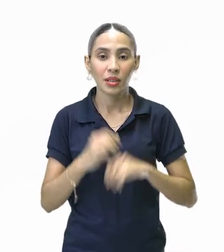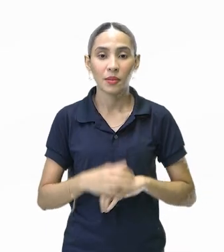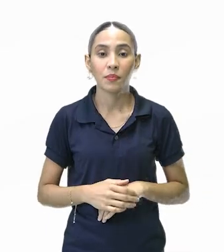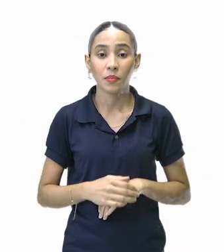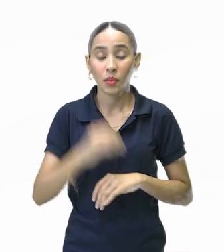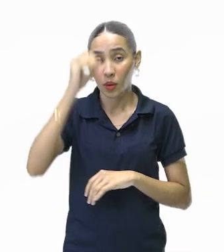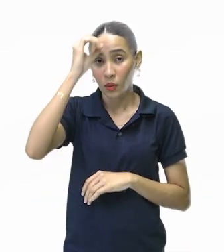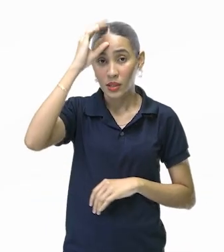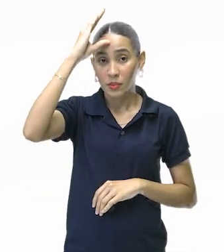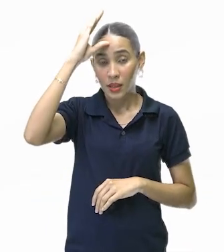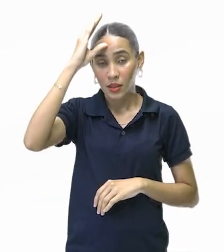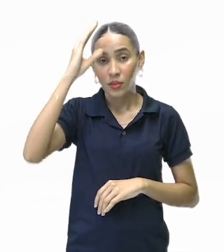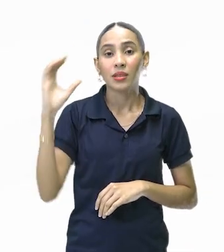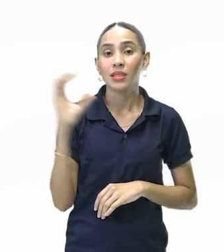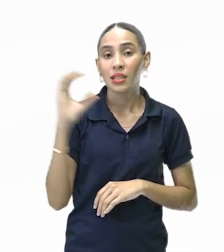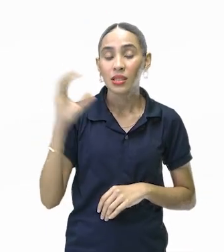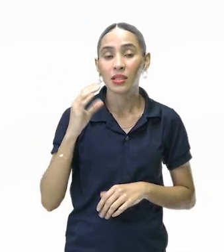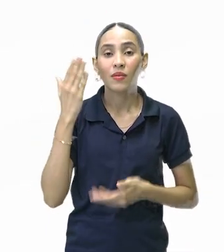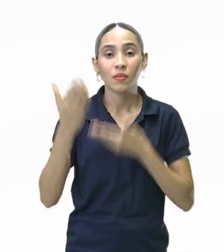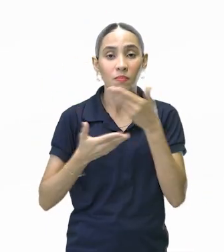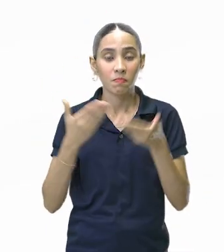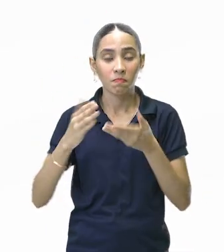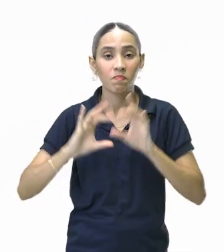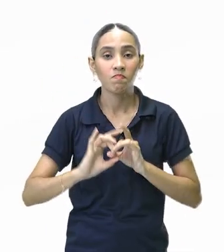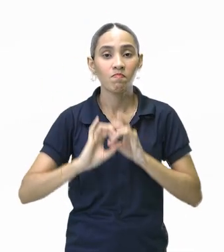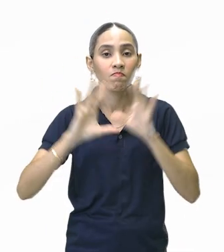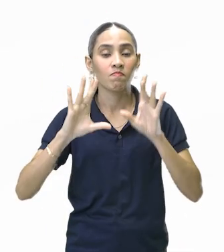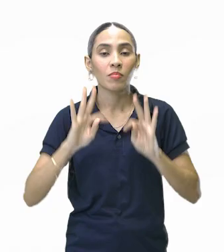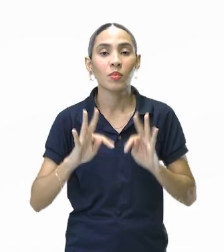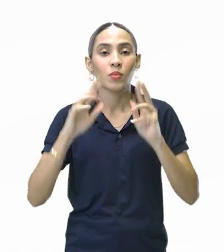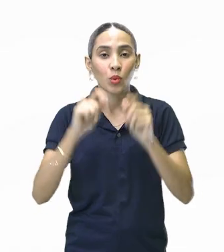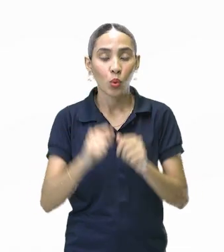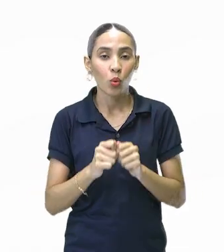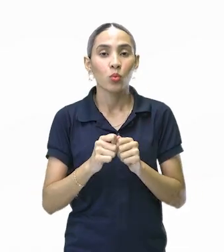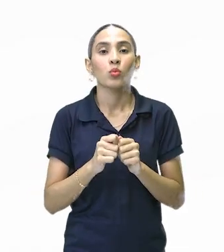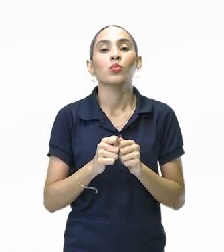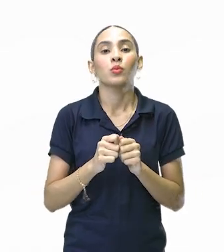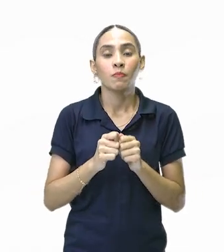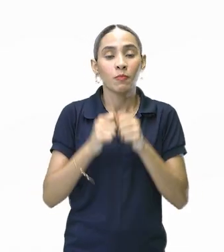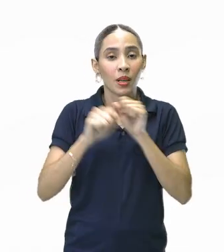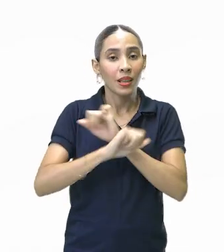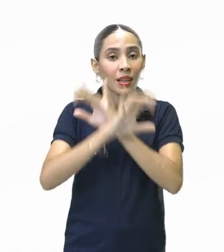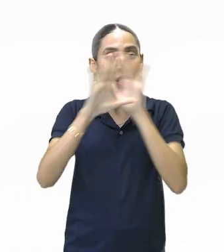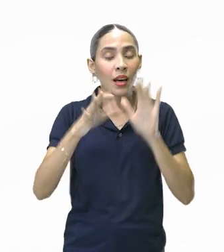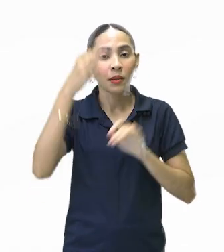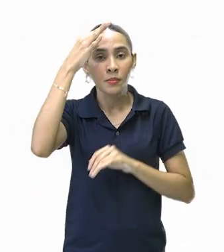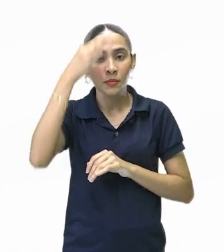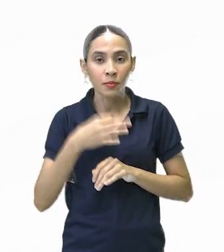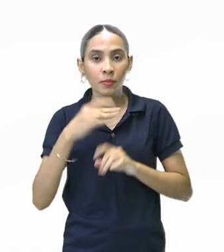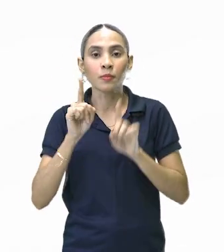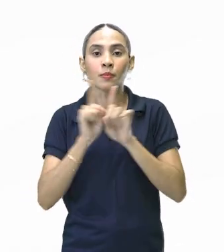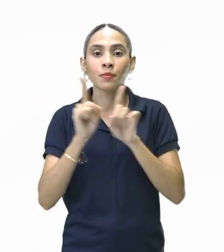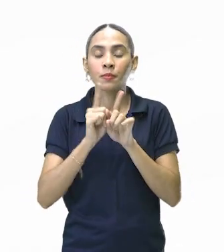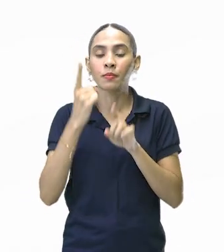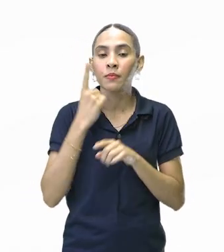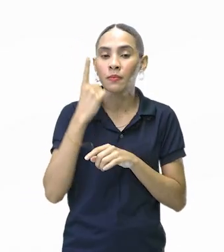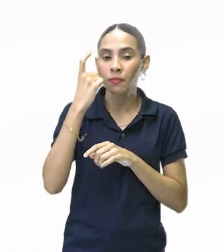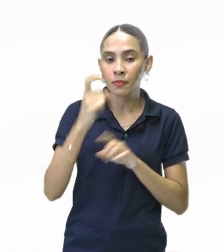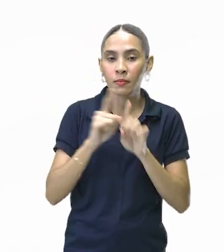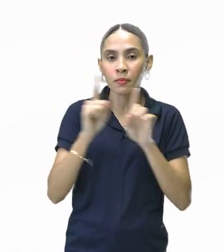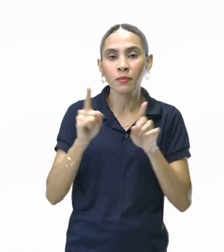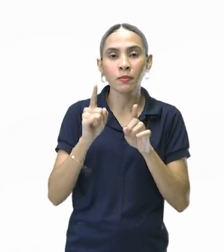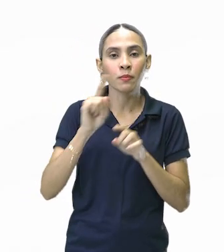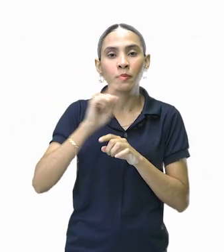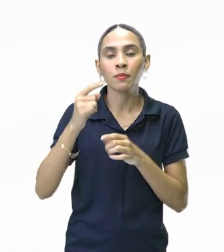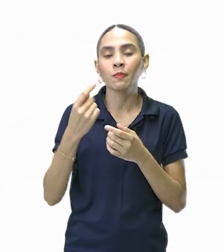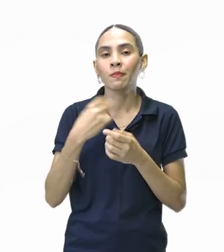torne esse conhecimento científico acessível ao público em geral, de forma clara, compreensível e interessante, mas sem